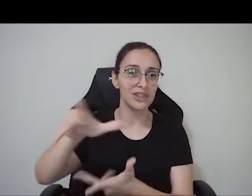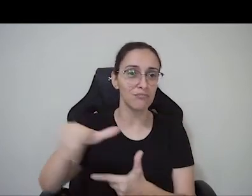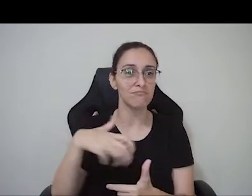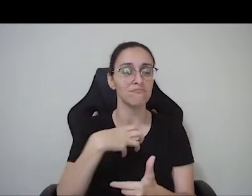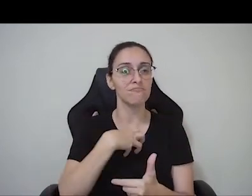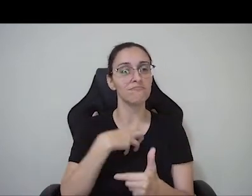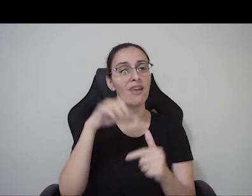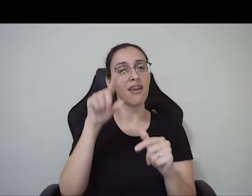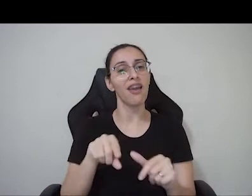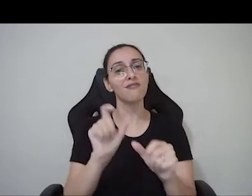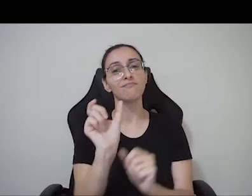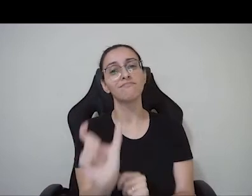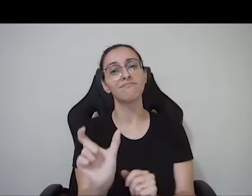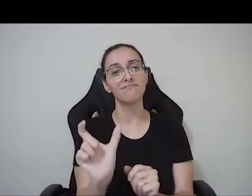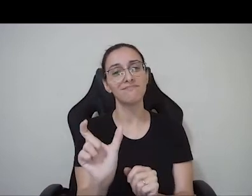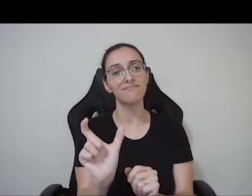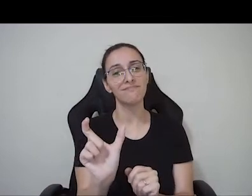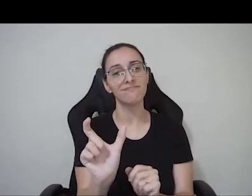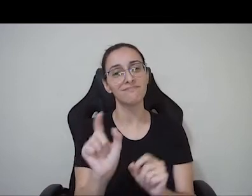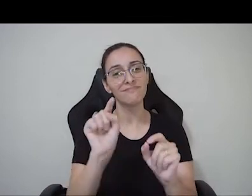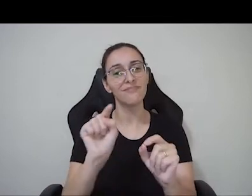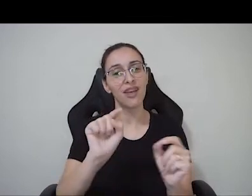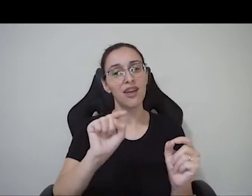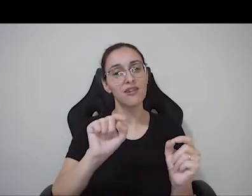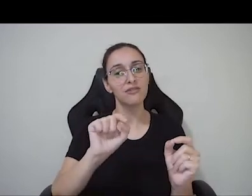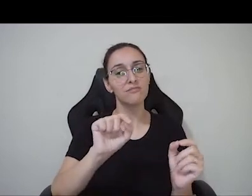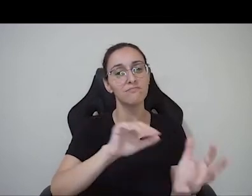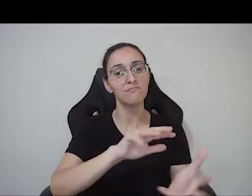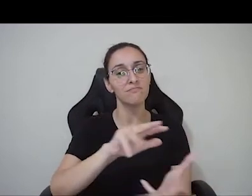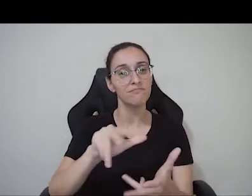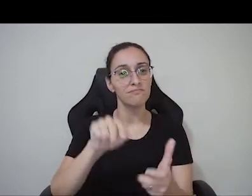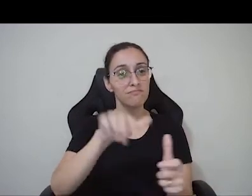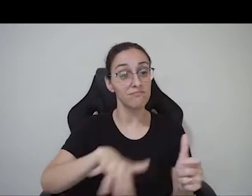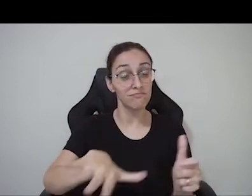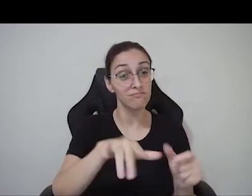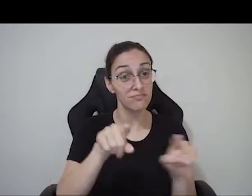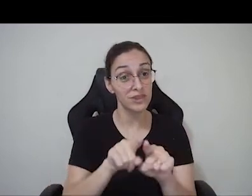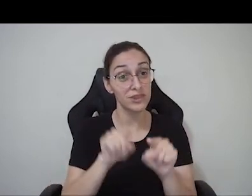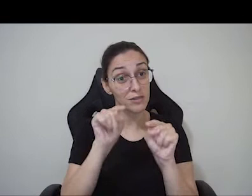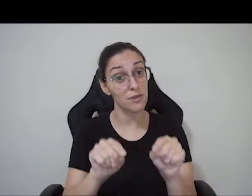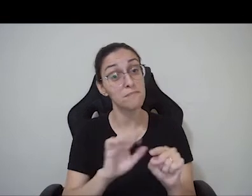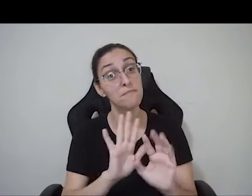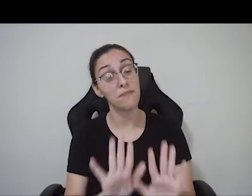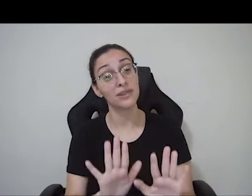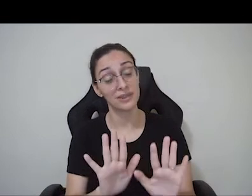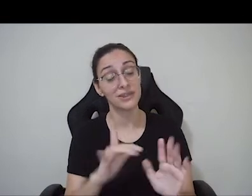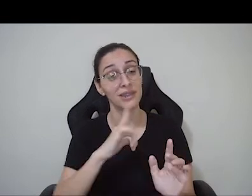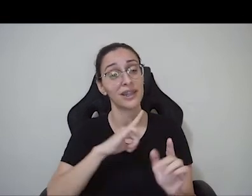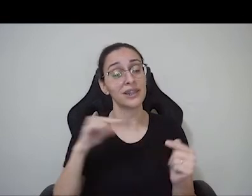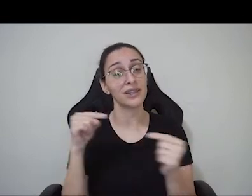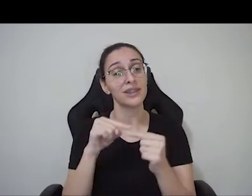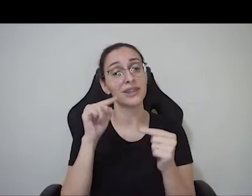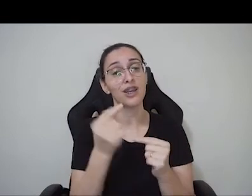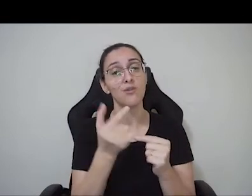Ele é um termo trazido para o universo mundo físico, mas tem